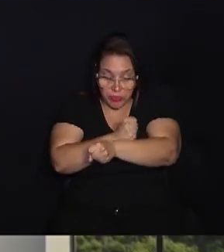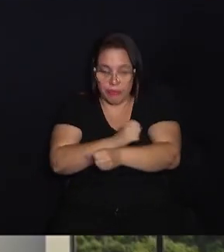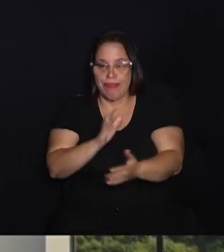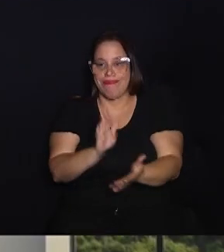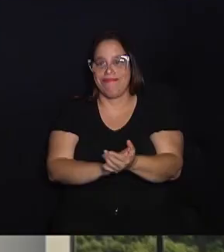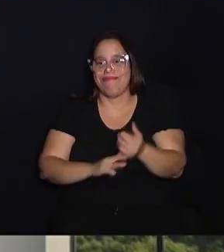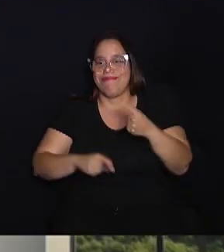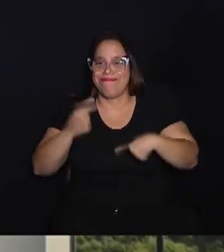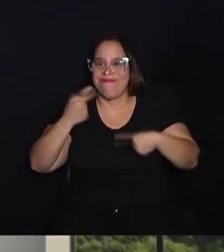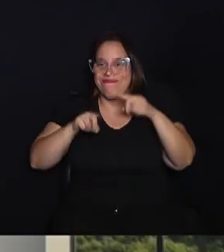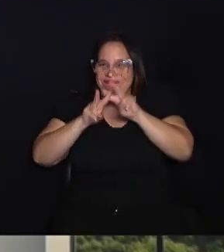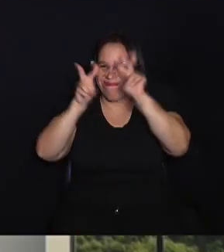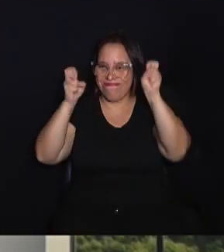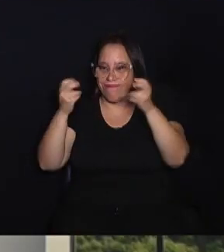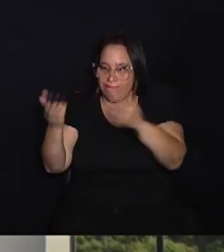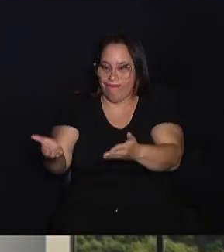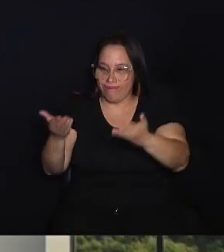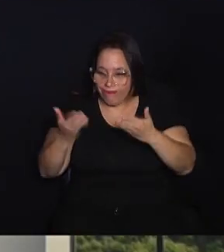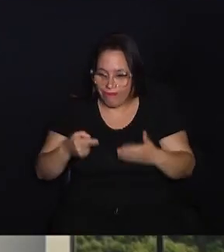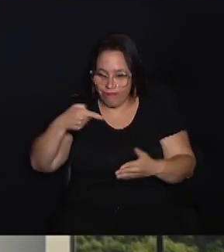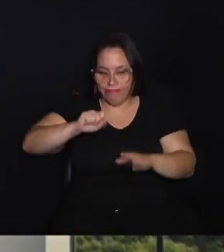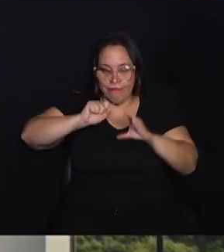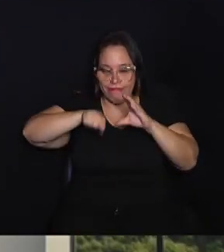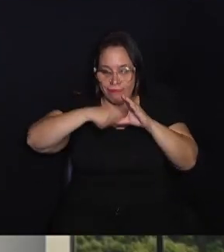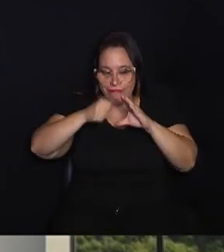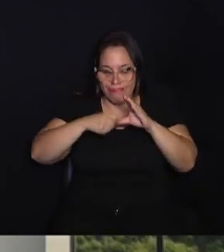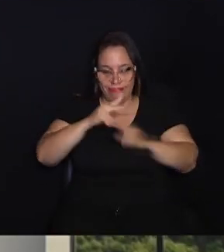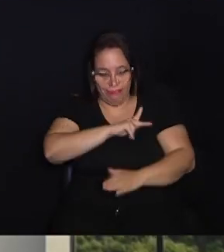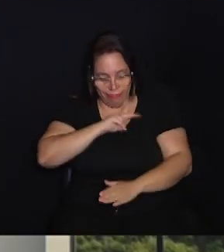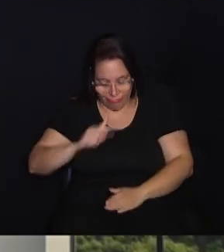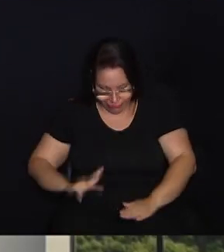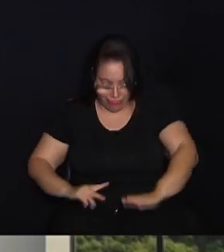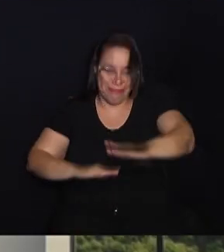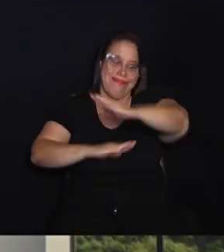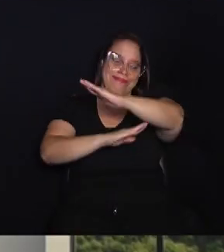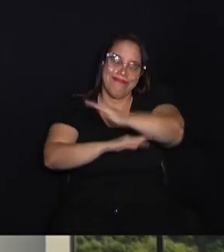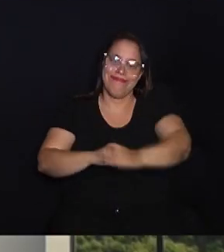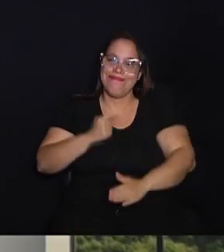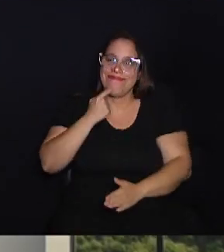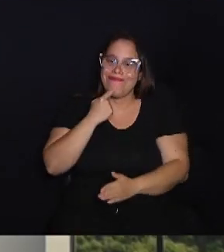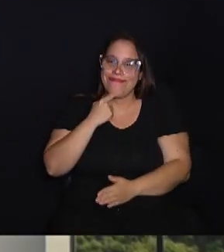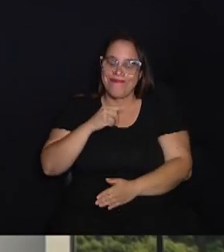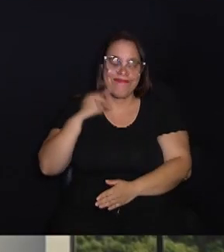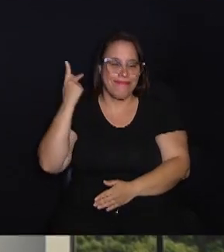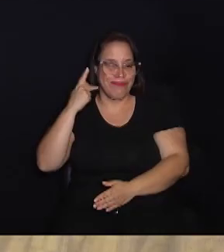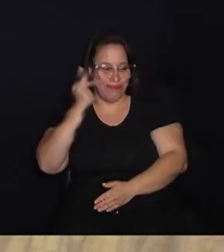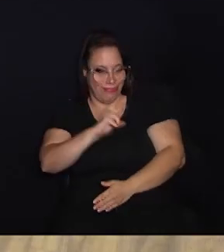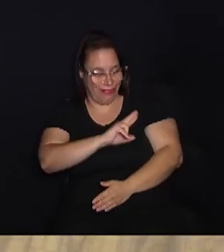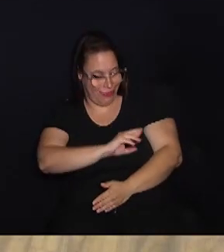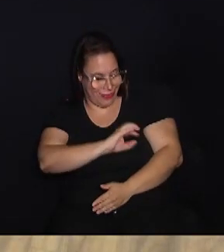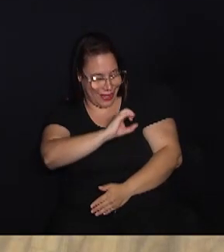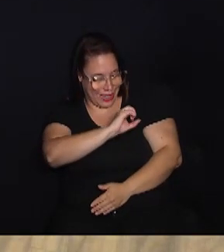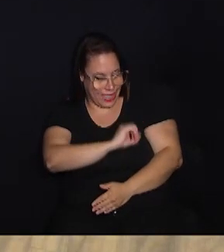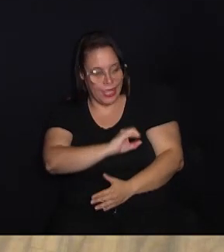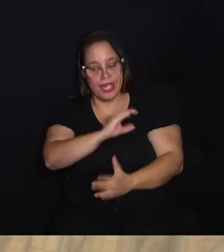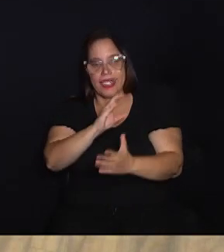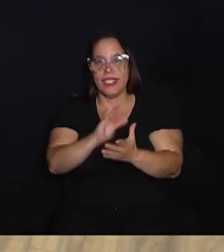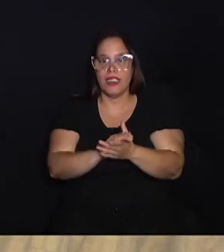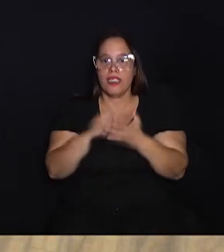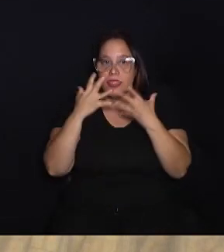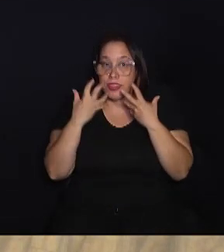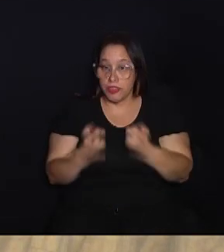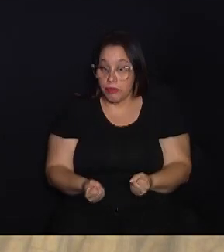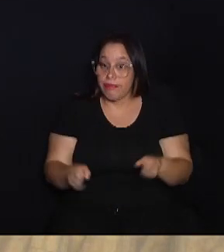para discutir o tema, eu recebo aqui no estúdio o presidente da Câmara de Campinas, o vereador Luiz Rossini.